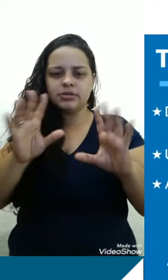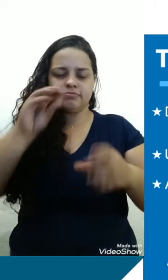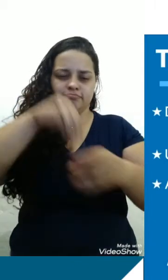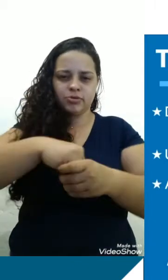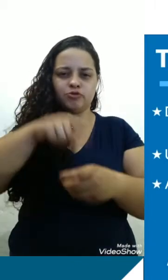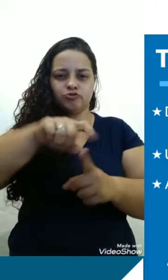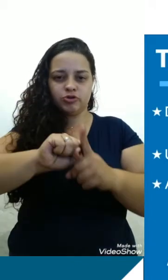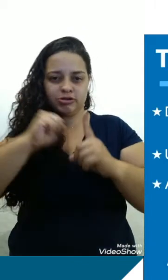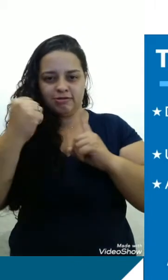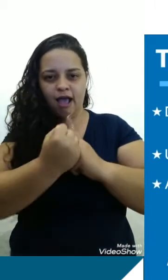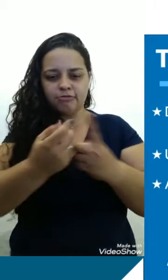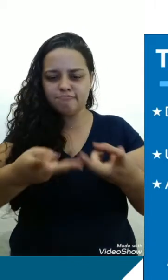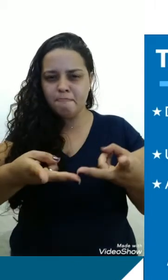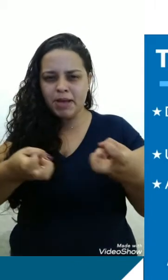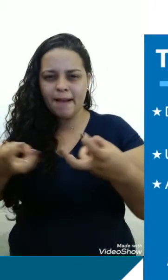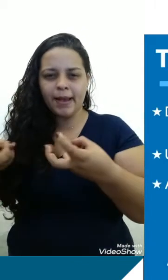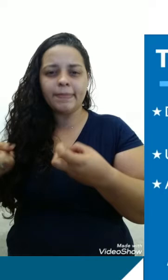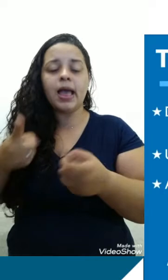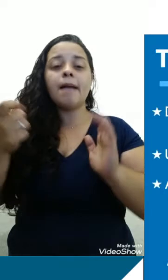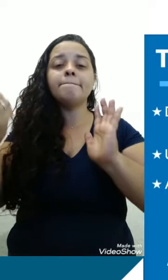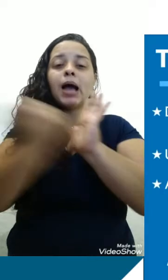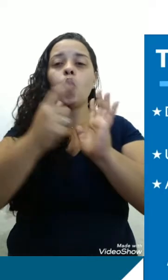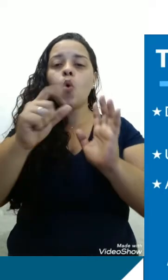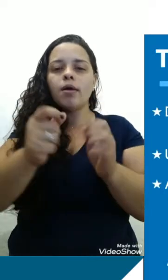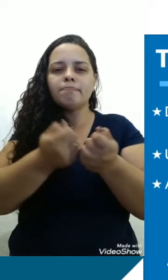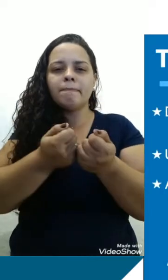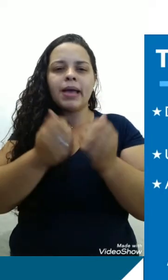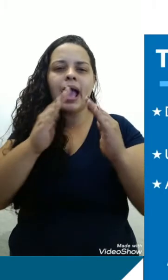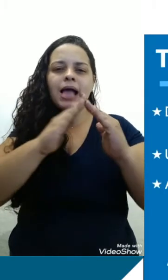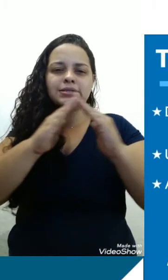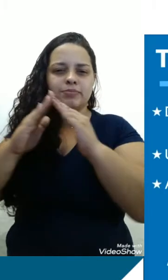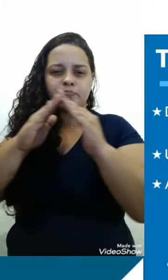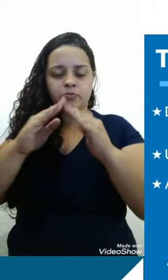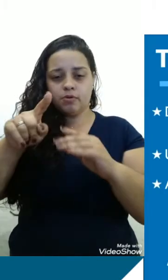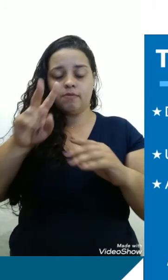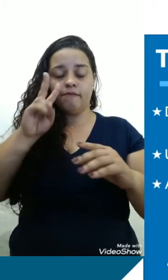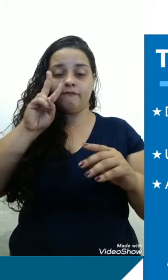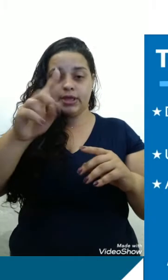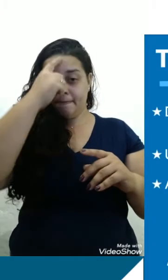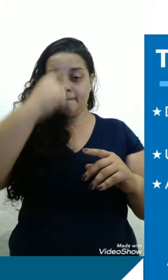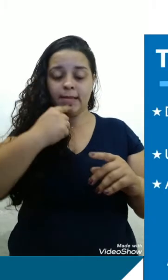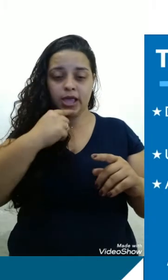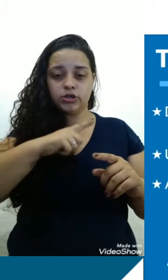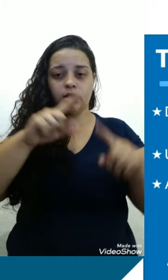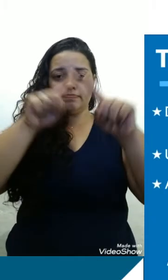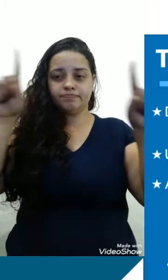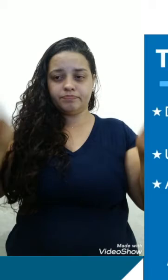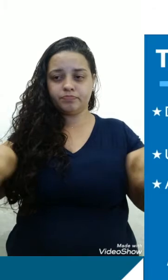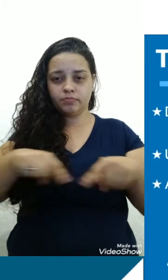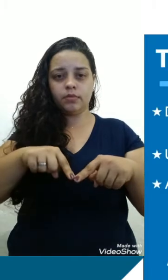dessa sociedade mineradora, uma sociedade marcada pela urbanização, como a gente consegue ver nessa imagem